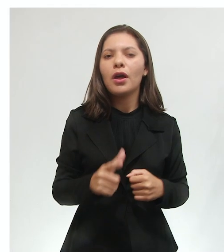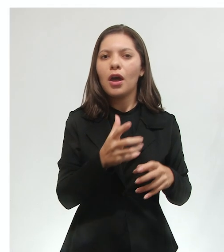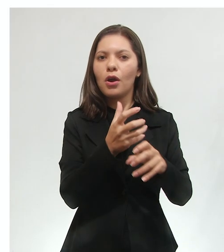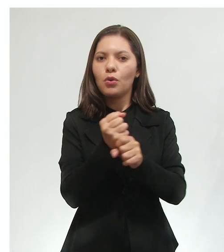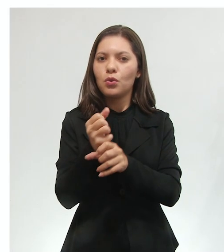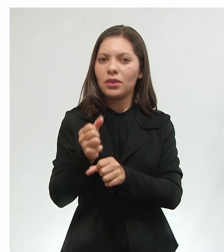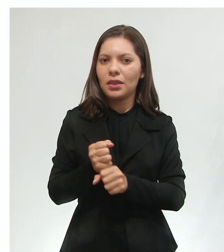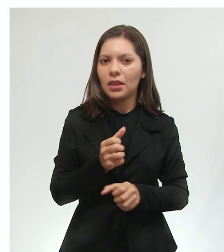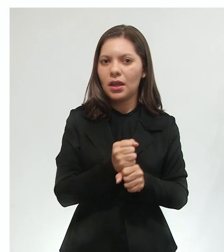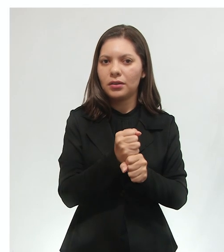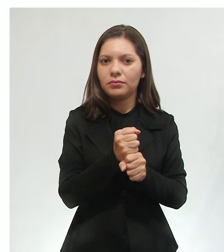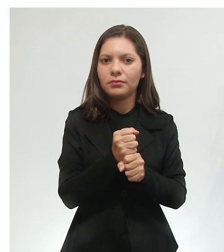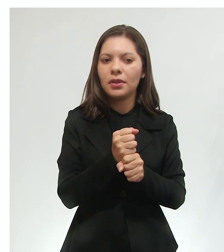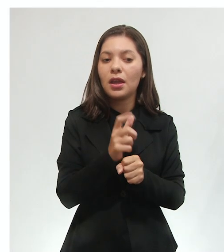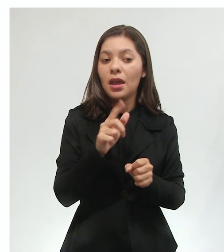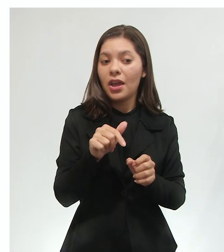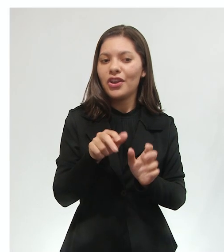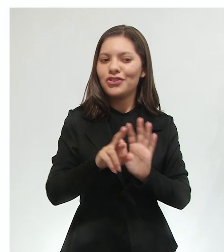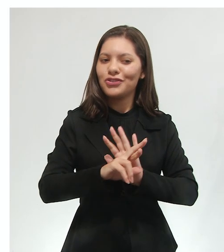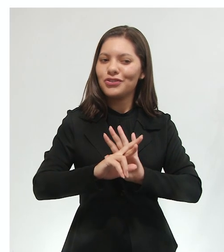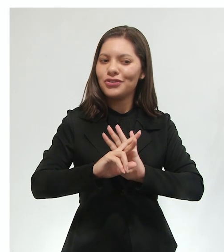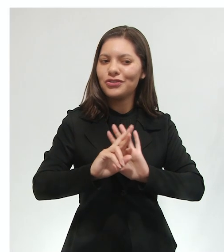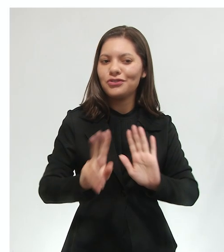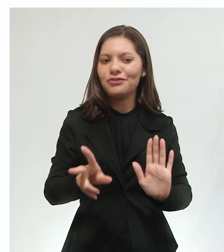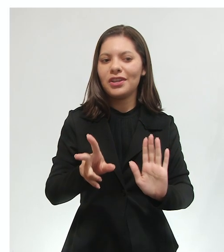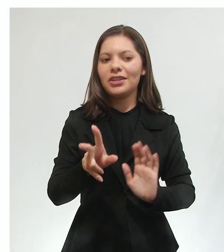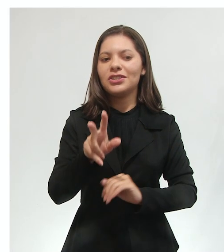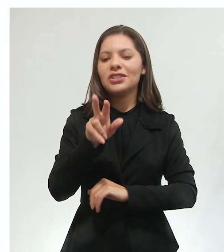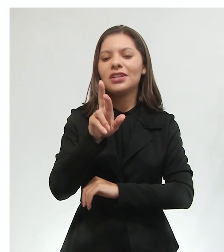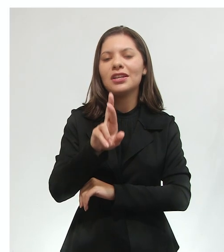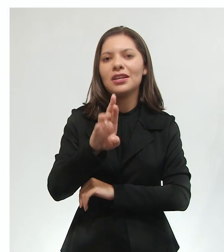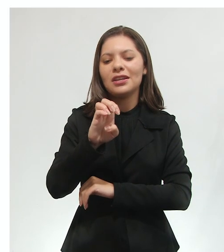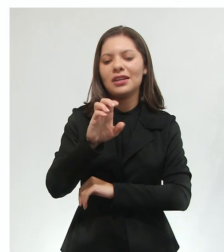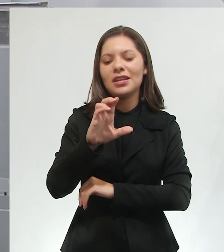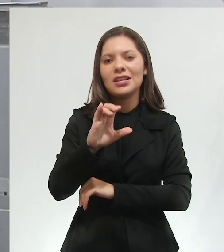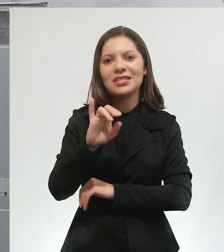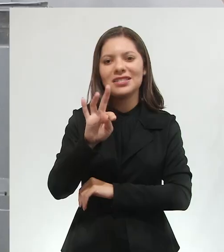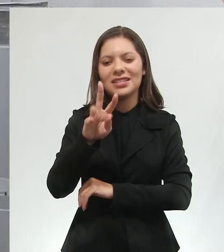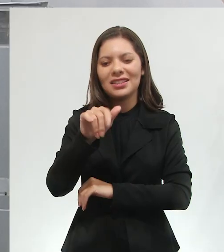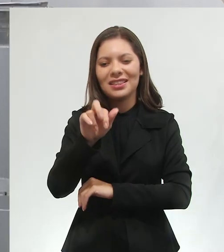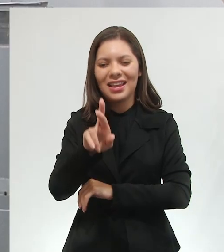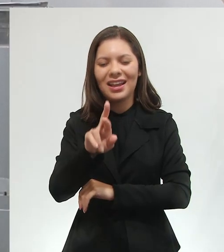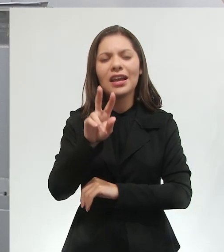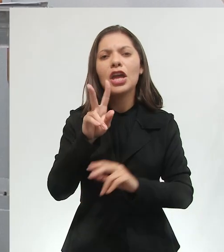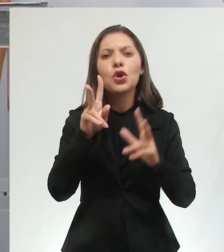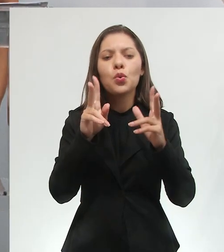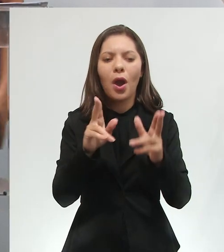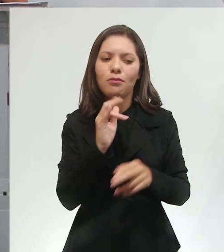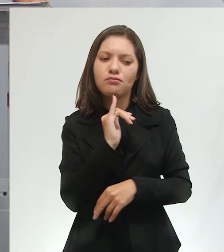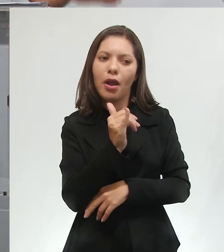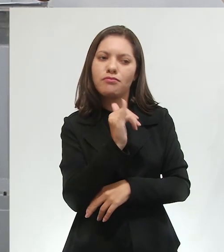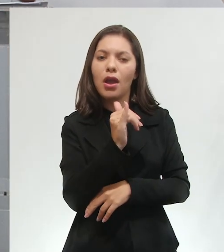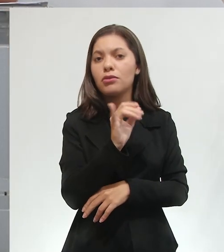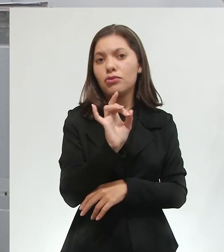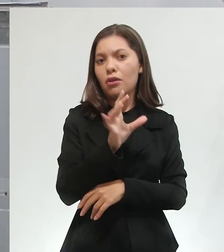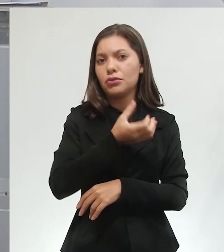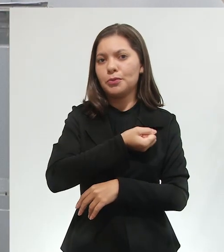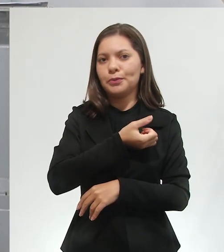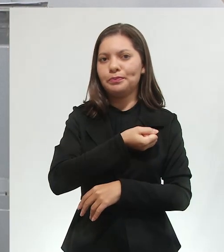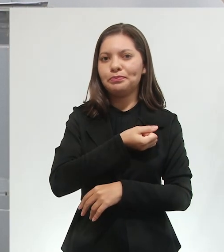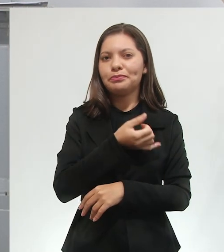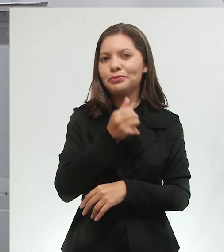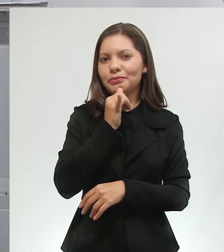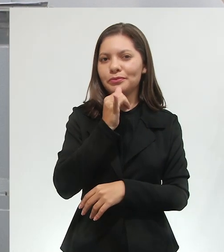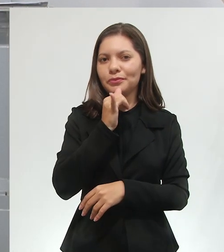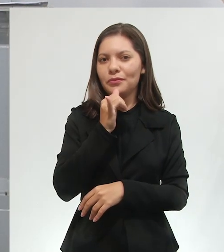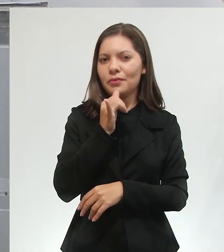recitar a sequência numérica versus o ato de contar. Concentra aqui. Olha como é que é muito interessante. A gente chega numa criança bem pequenininha,